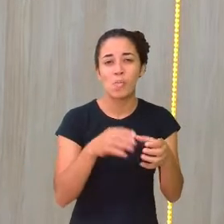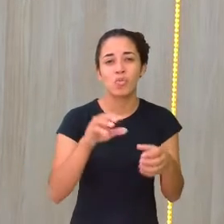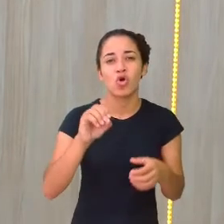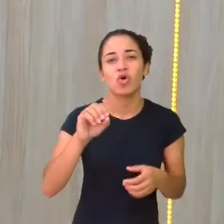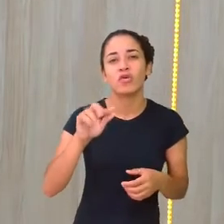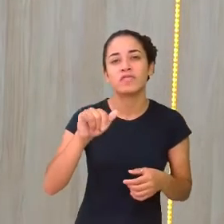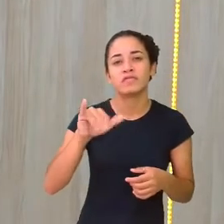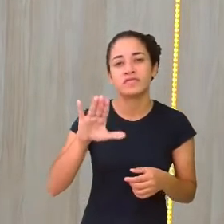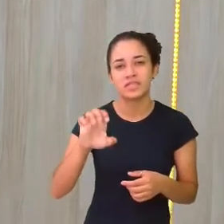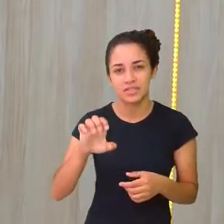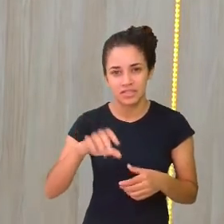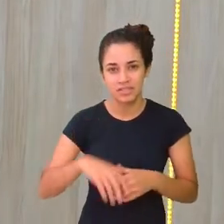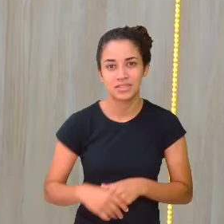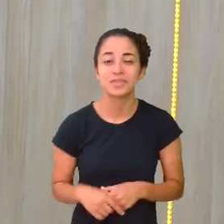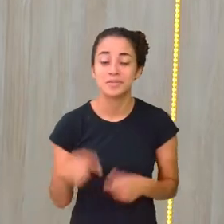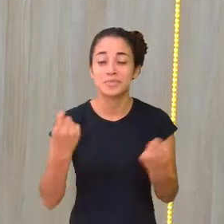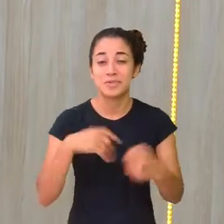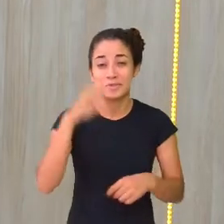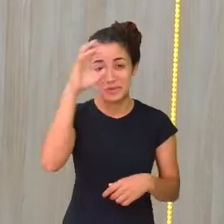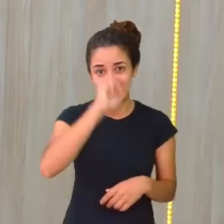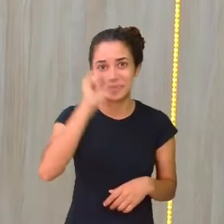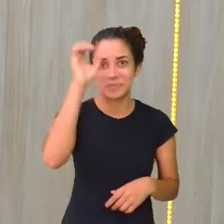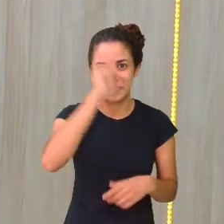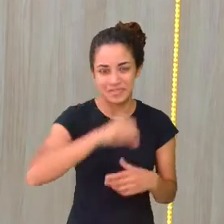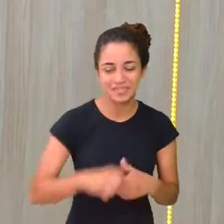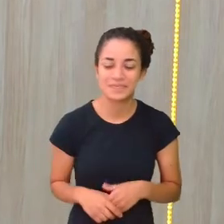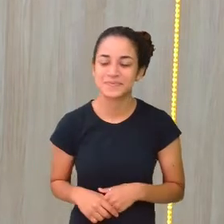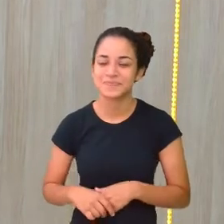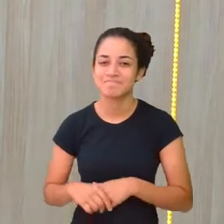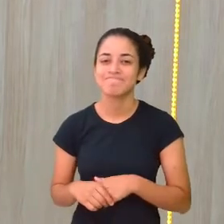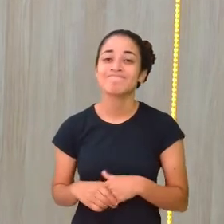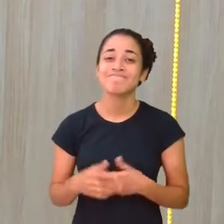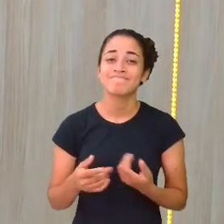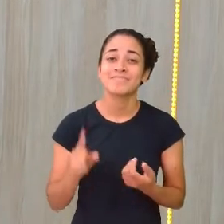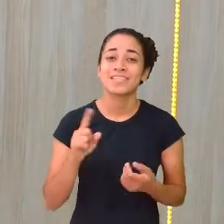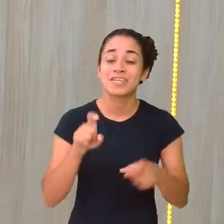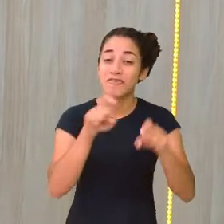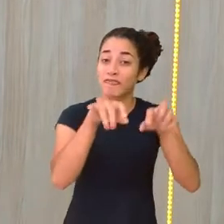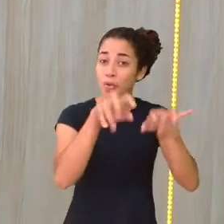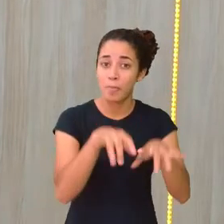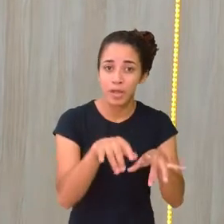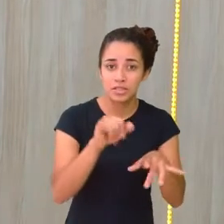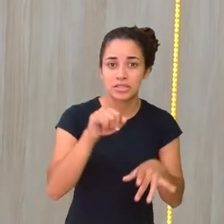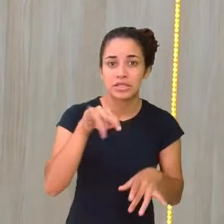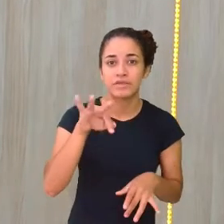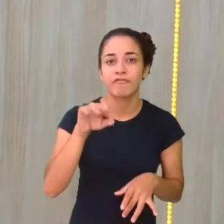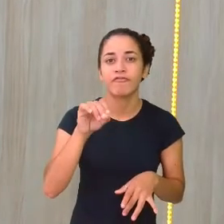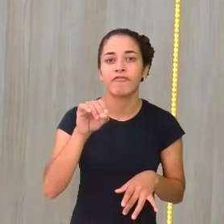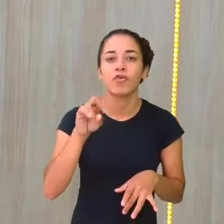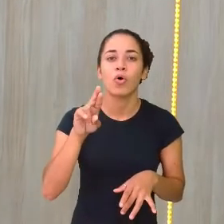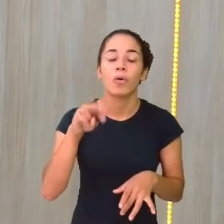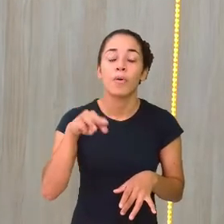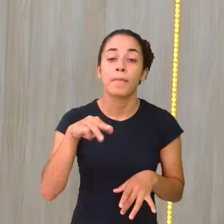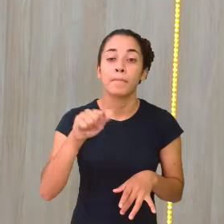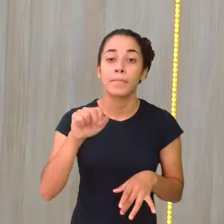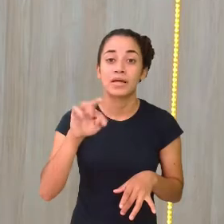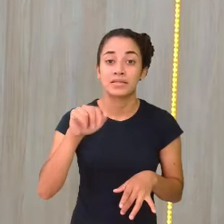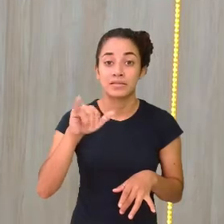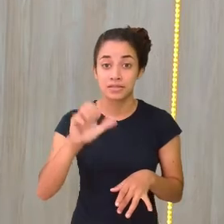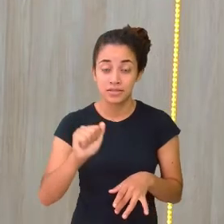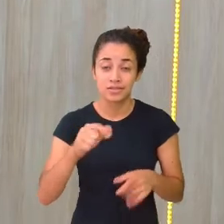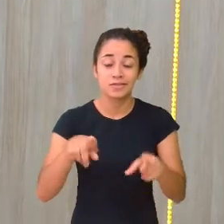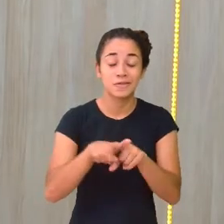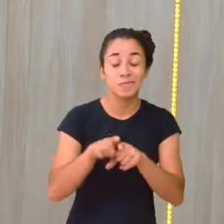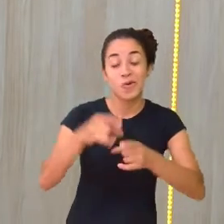que aprender, né? Usar o PowerPoint, o Excel. Então, ou seja, informática. A robótica, né? O que